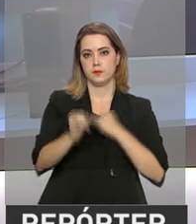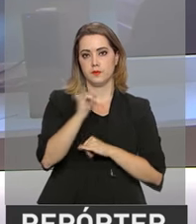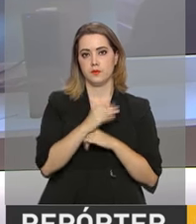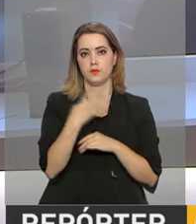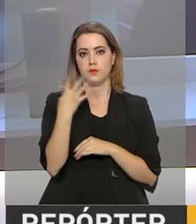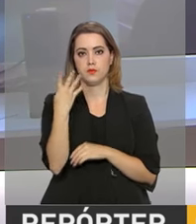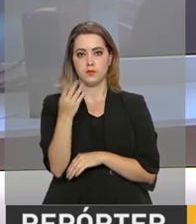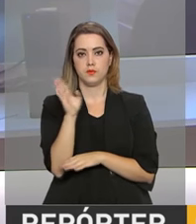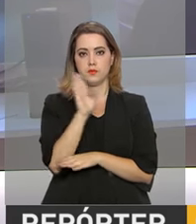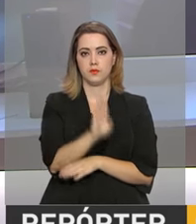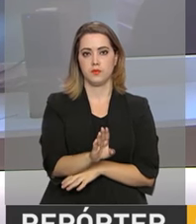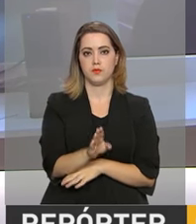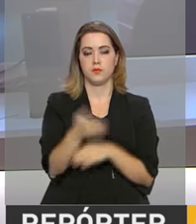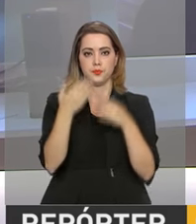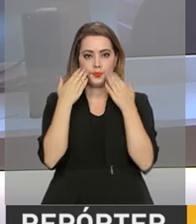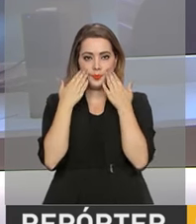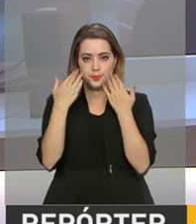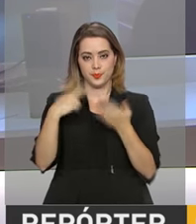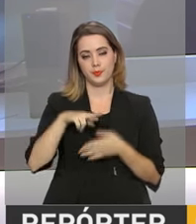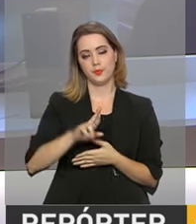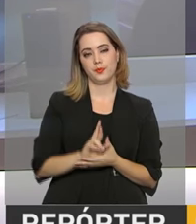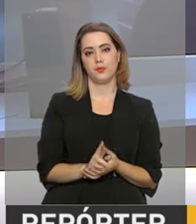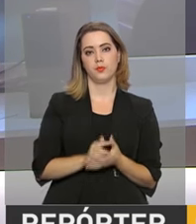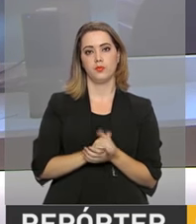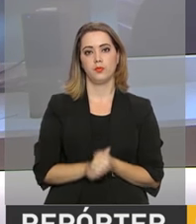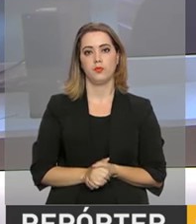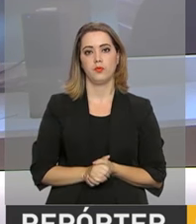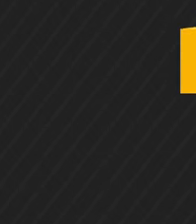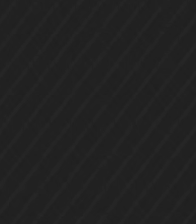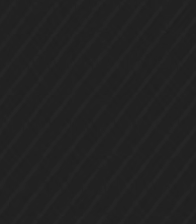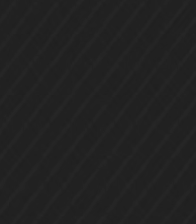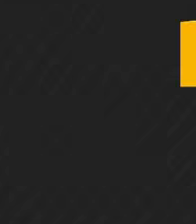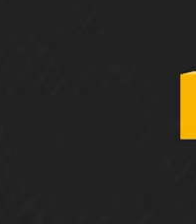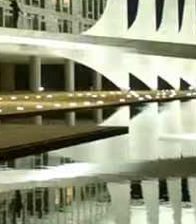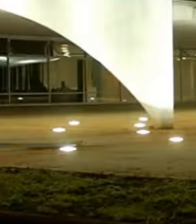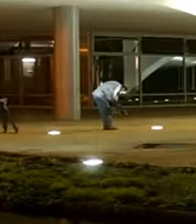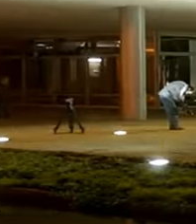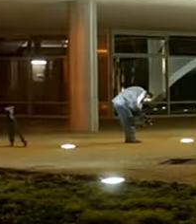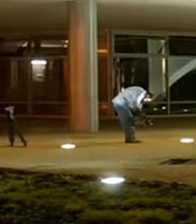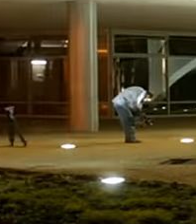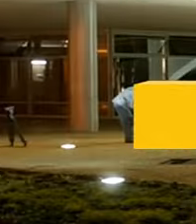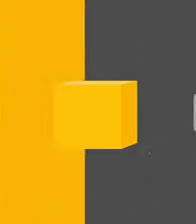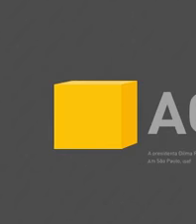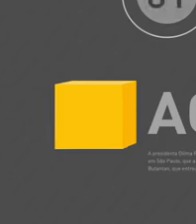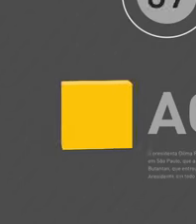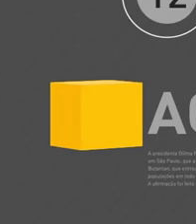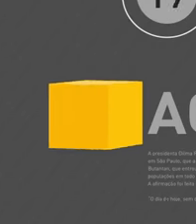outras informações ou às 4 da tarde na próxima edição do Repórter NBR.